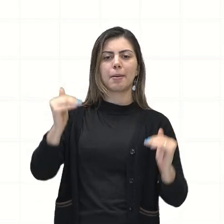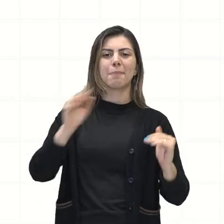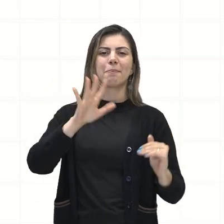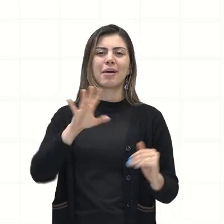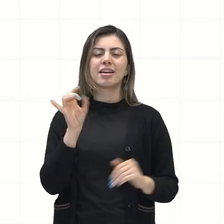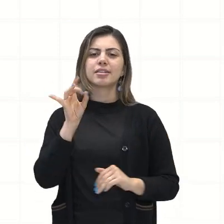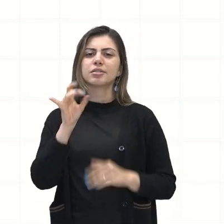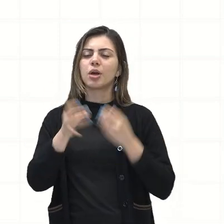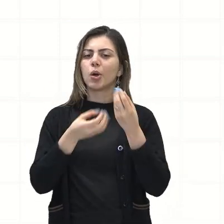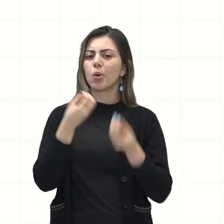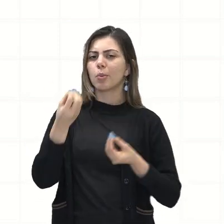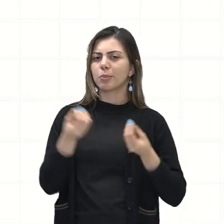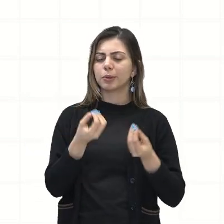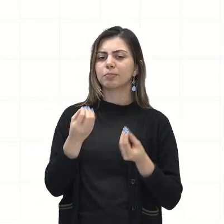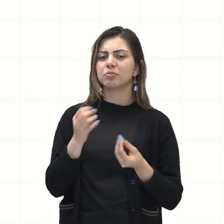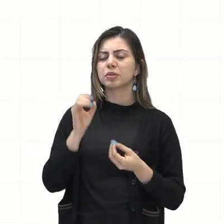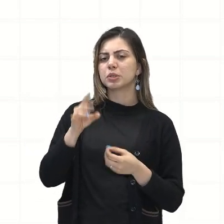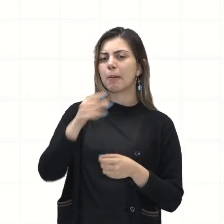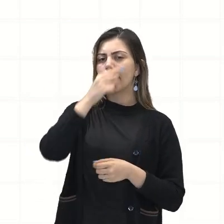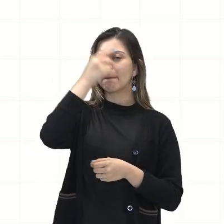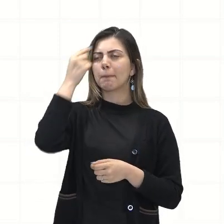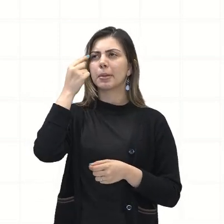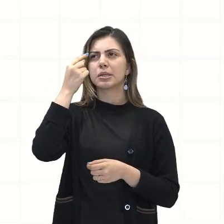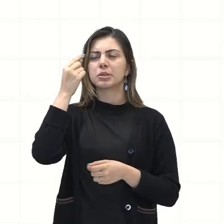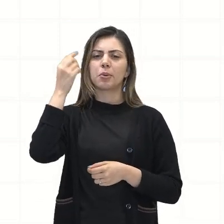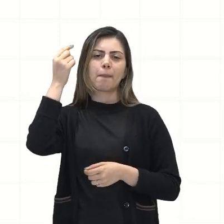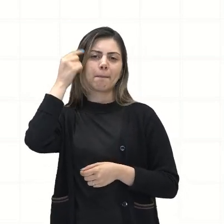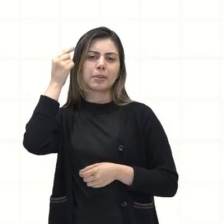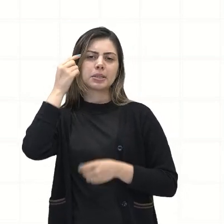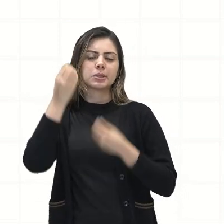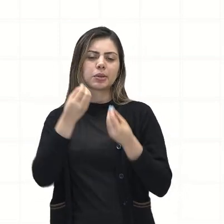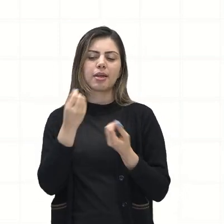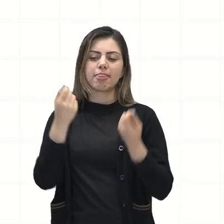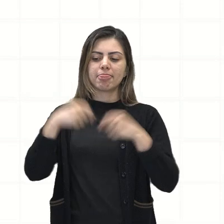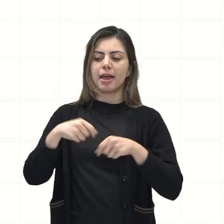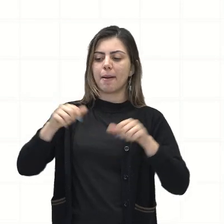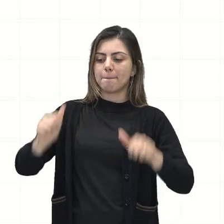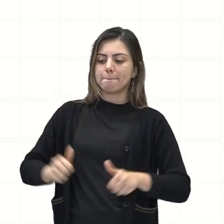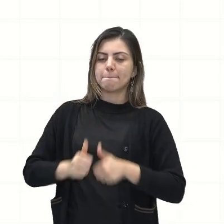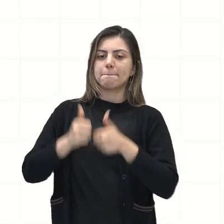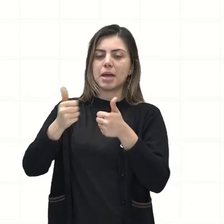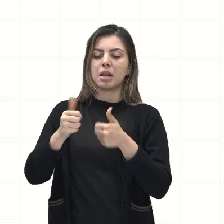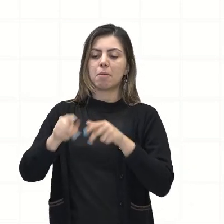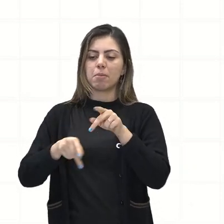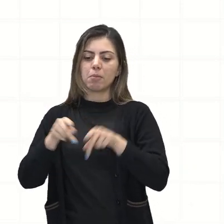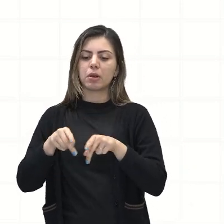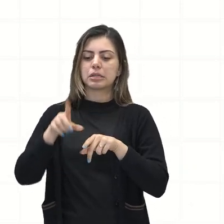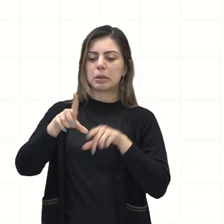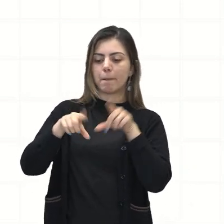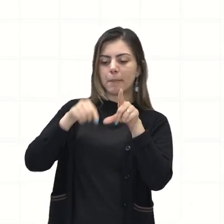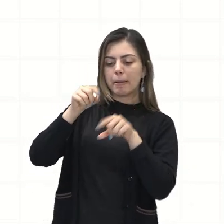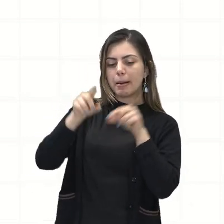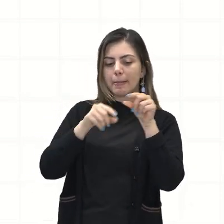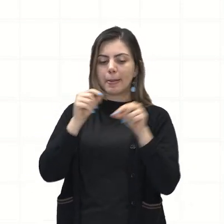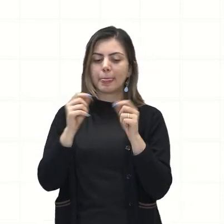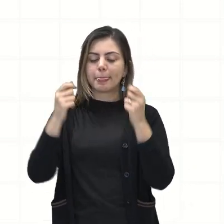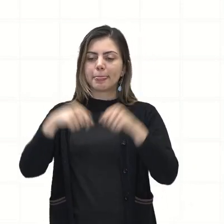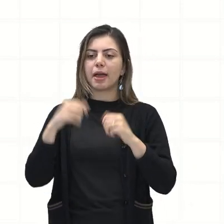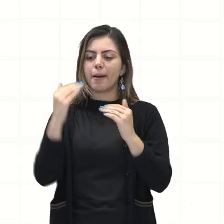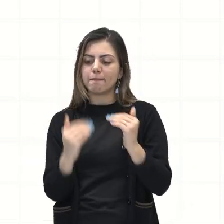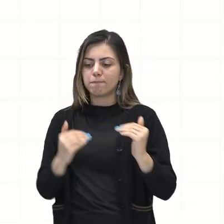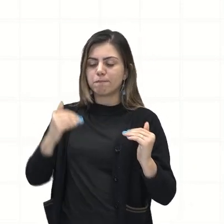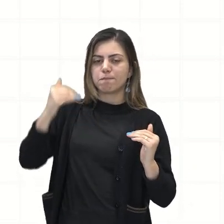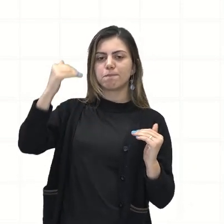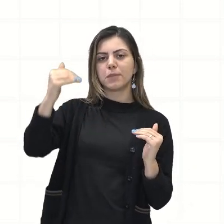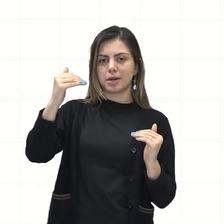somente os mais, né, aptos e os selecionados irão